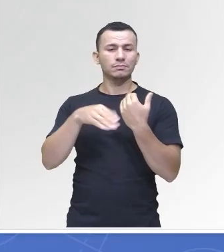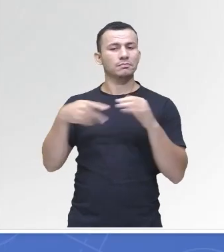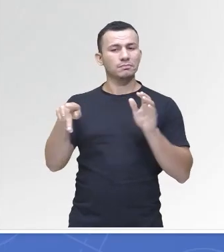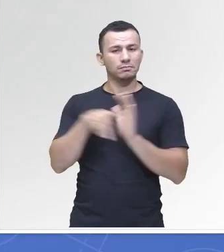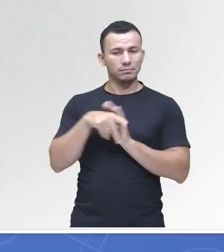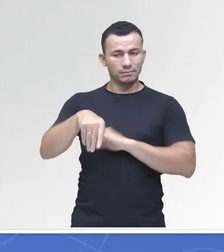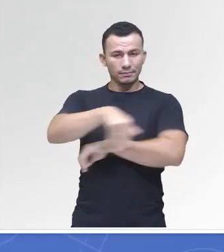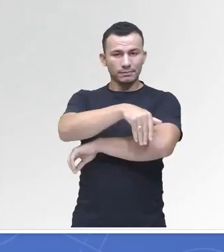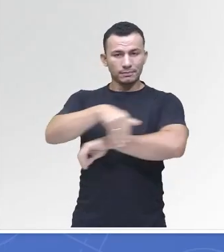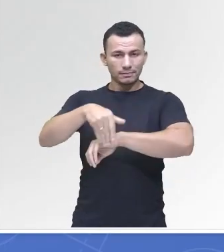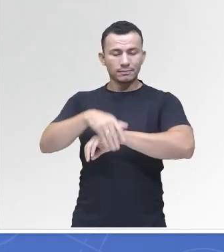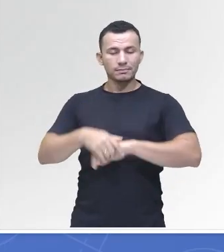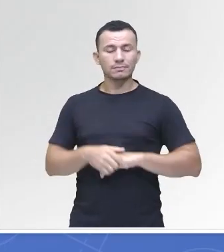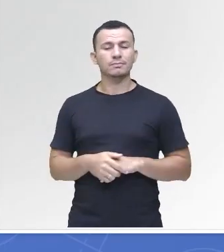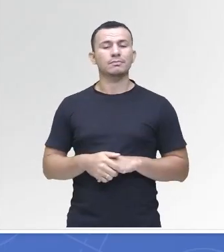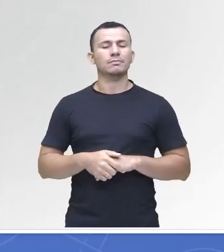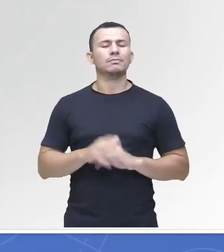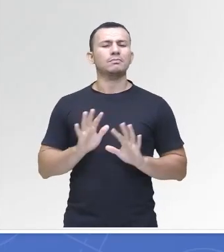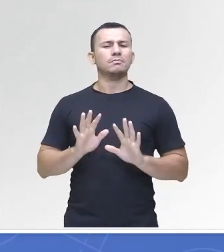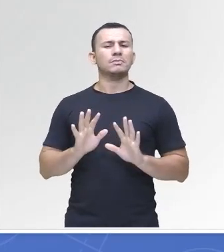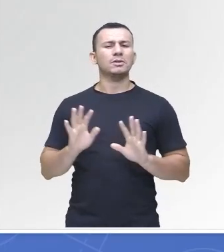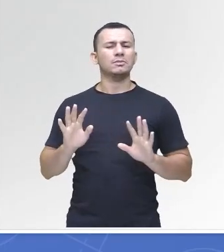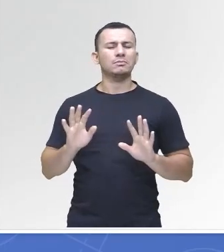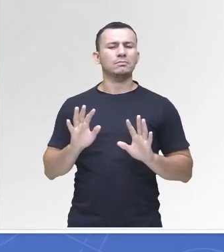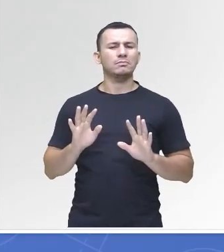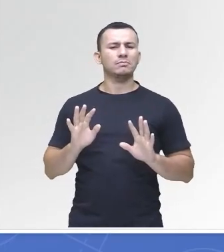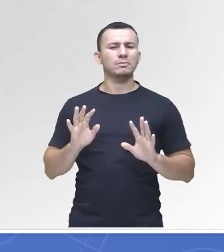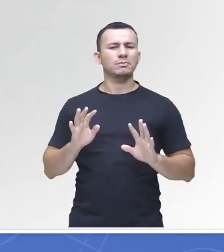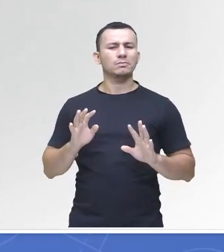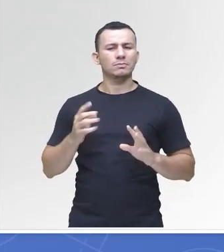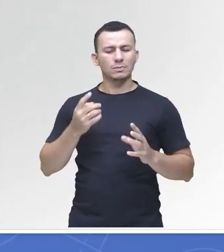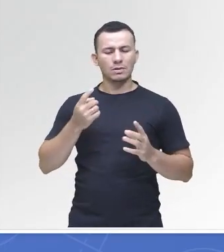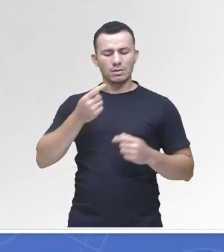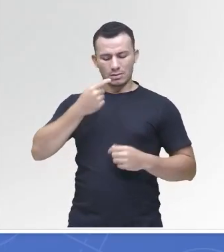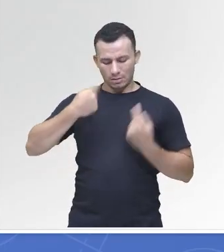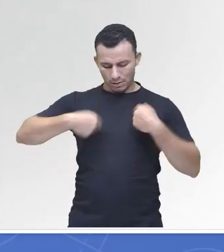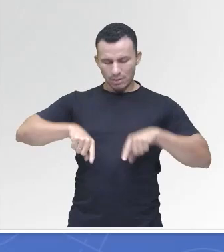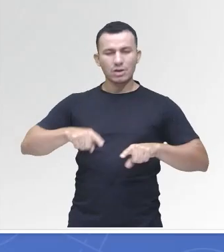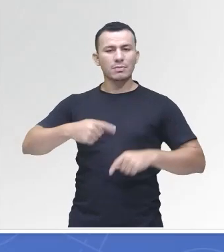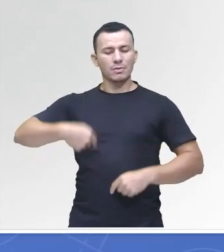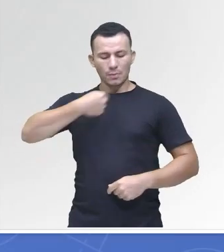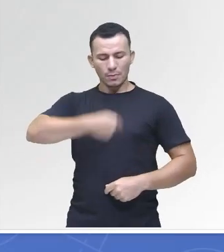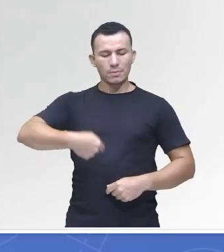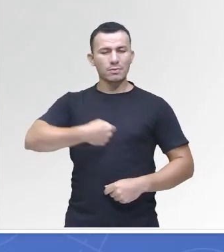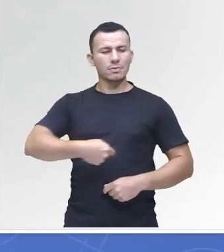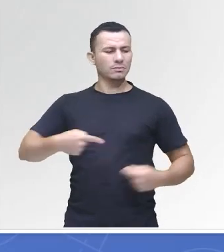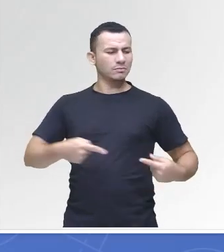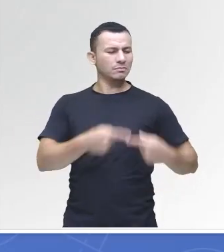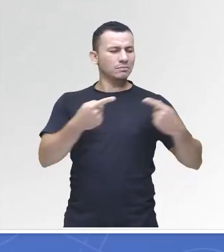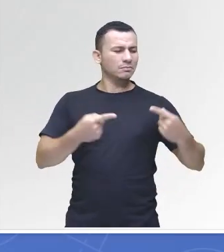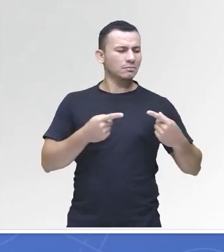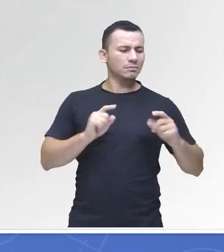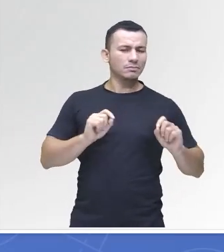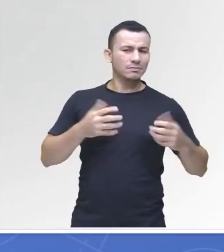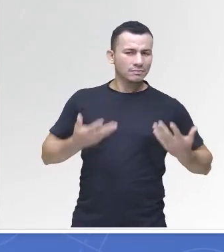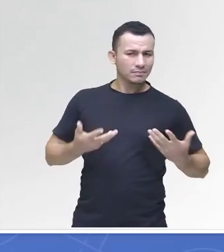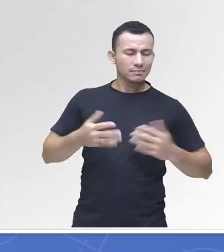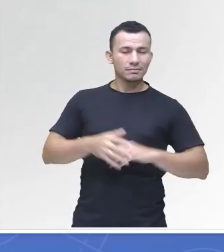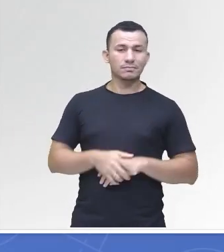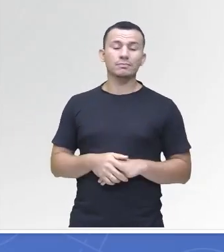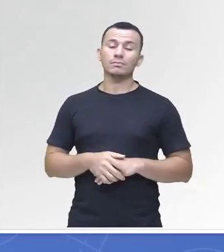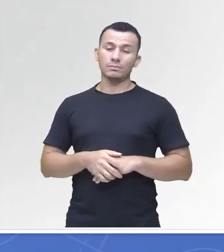E aí, o que tem a ver com o sistema circulatório? Né? Porque no sistema circulatório, ele é formado